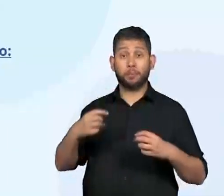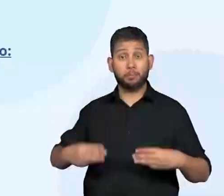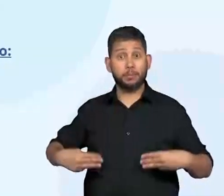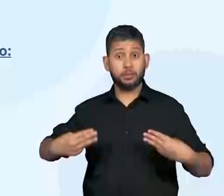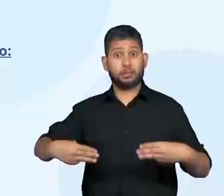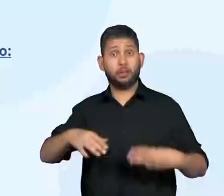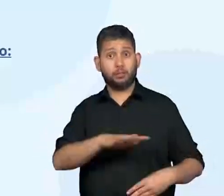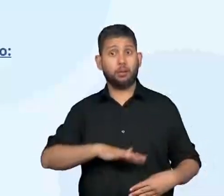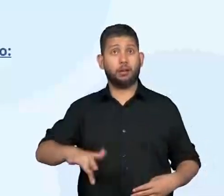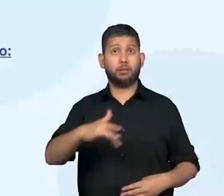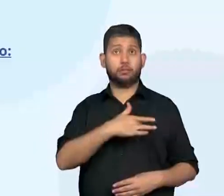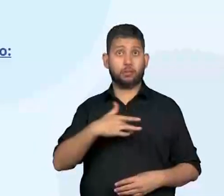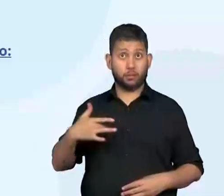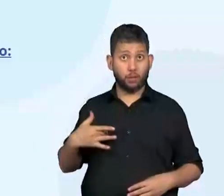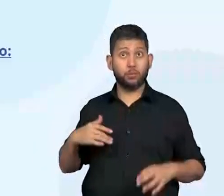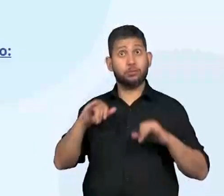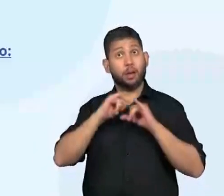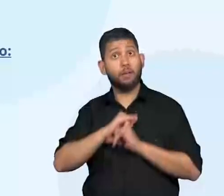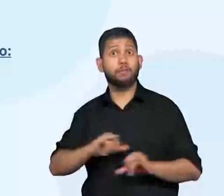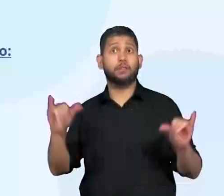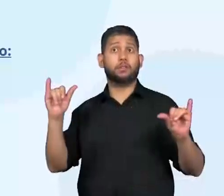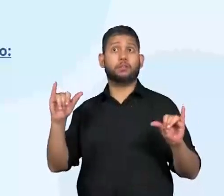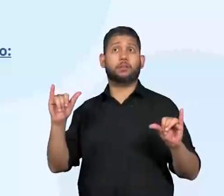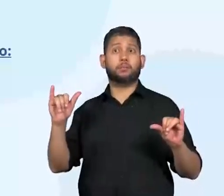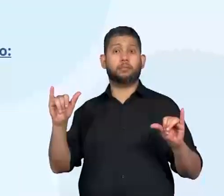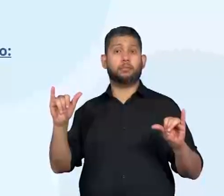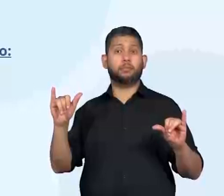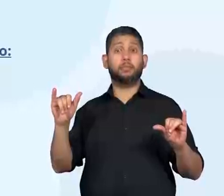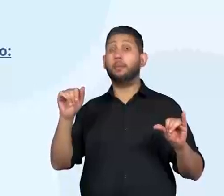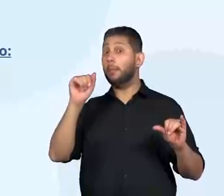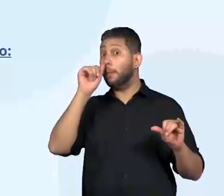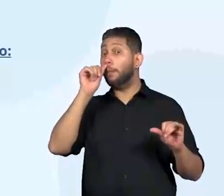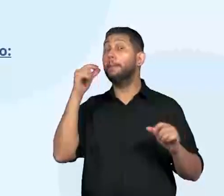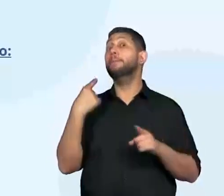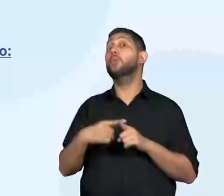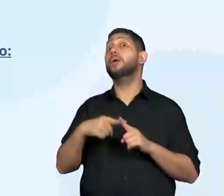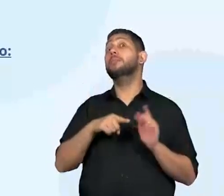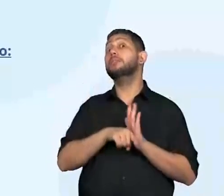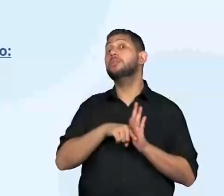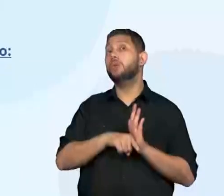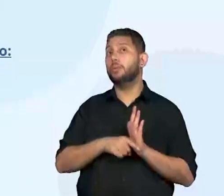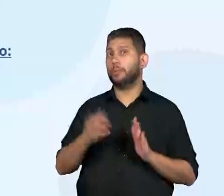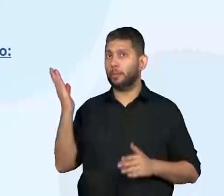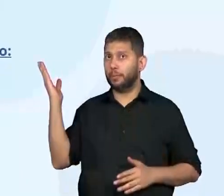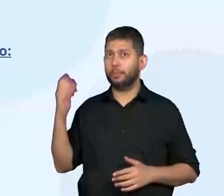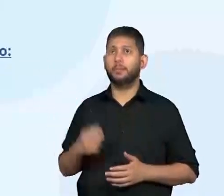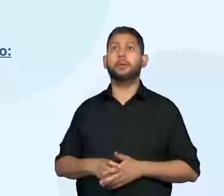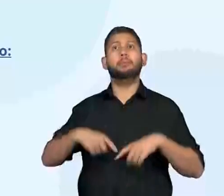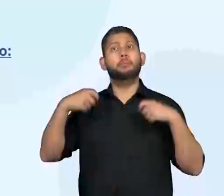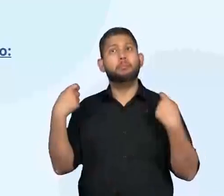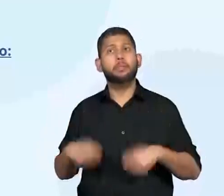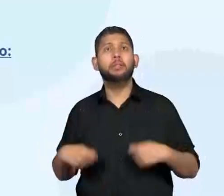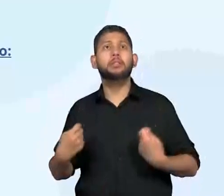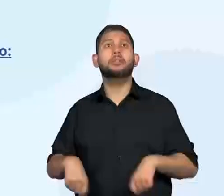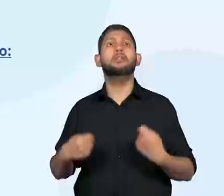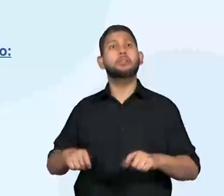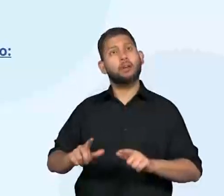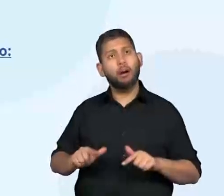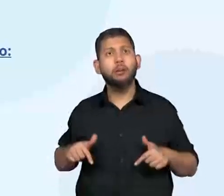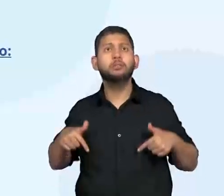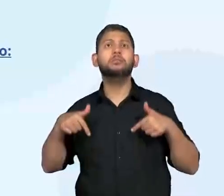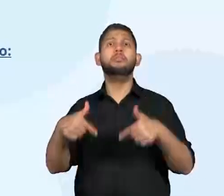alerta. E aí ele coloca a definição do porquê dessa pesquisa. A necessidade de